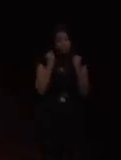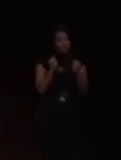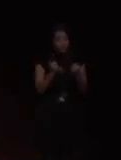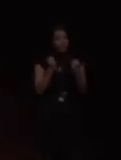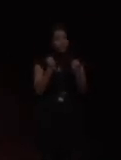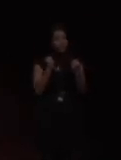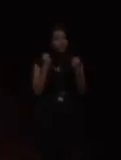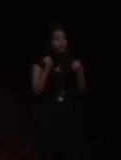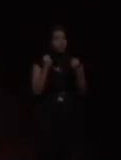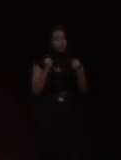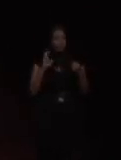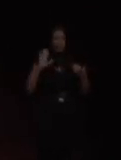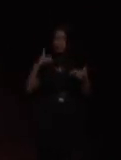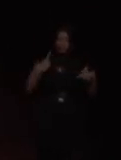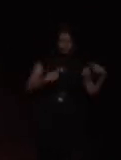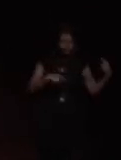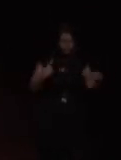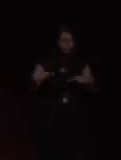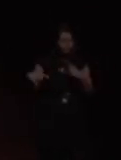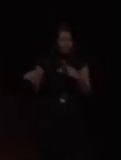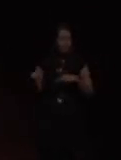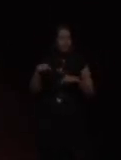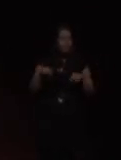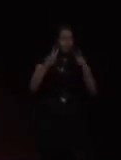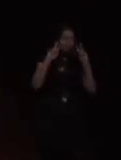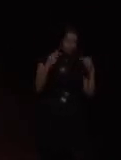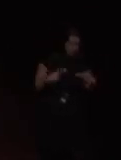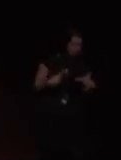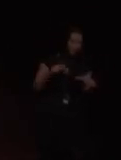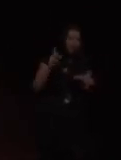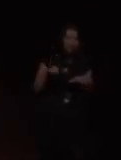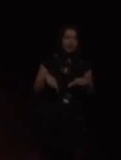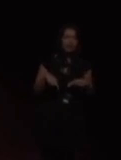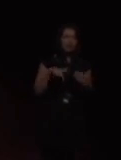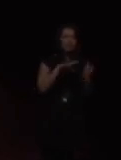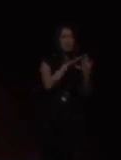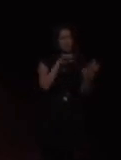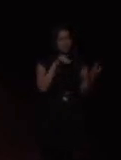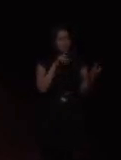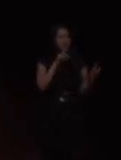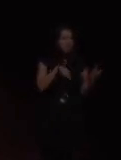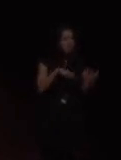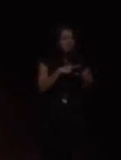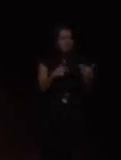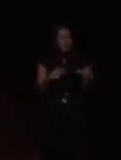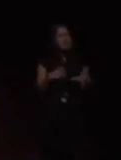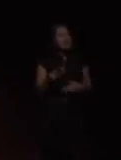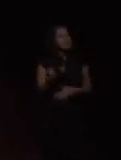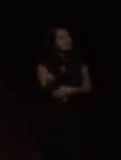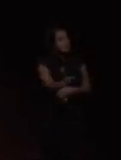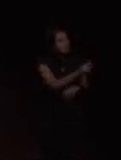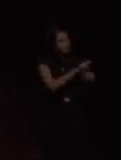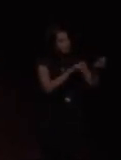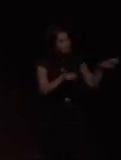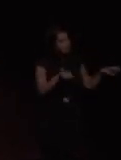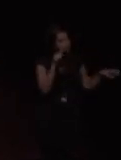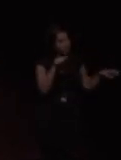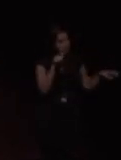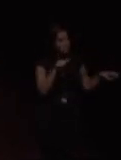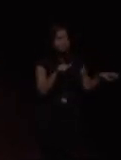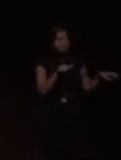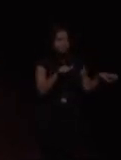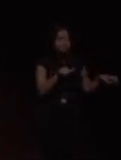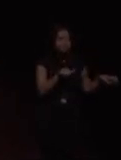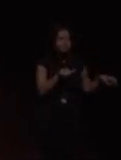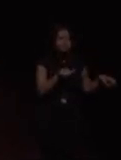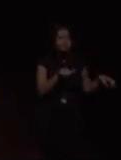se falou, abre portas, reconhece, espelho, etc. Eu gostaria que cada uma de vocês falasse